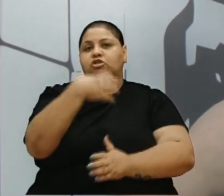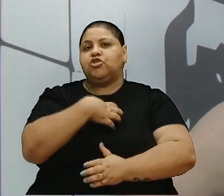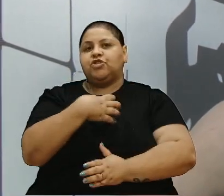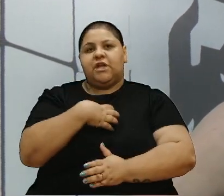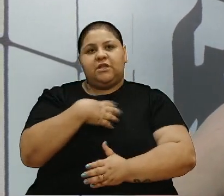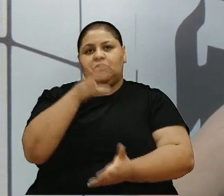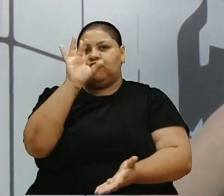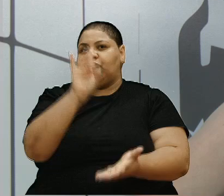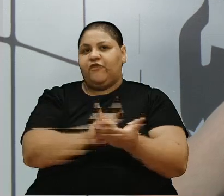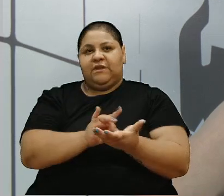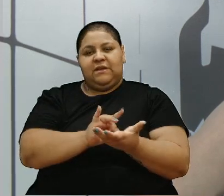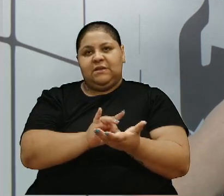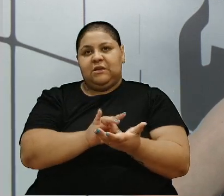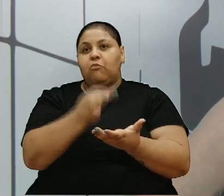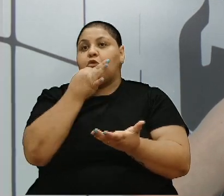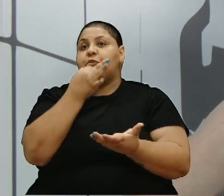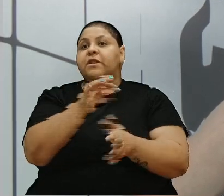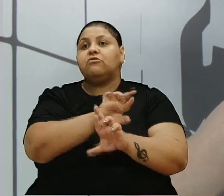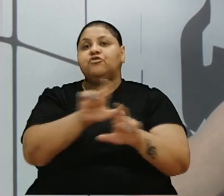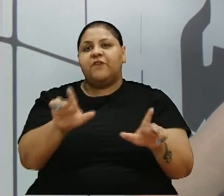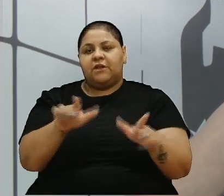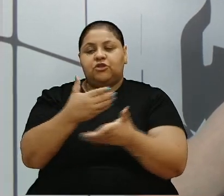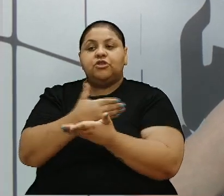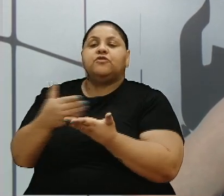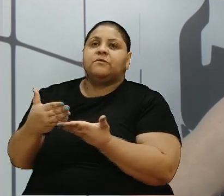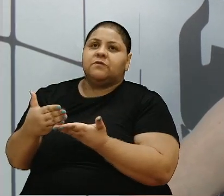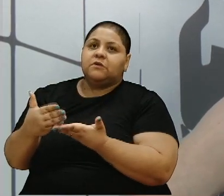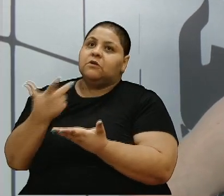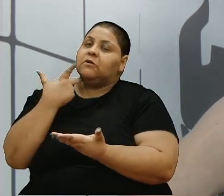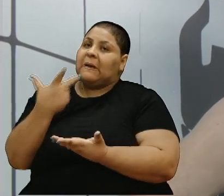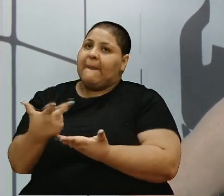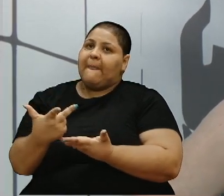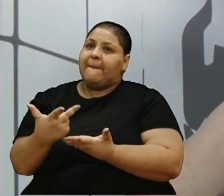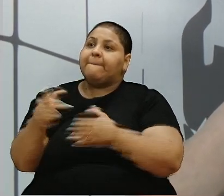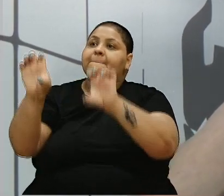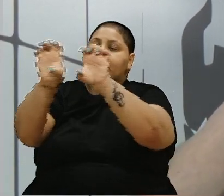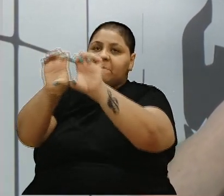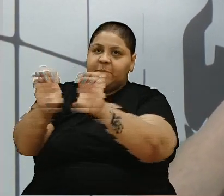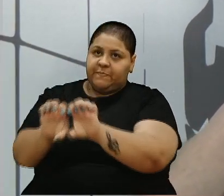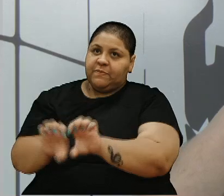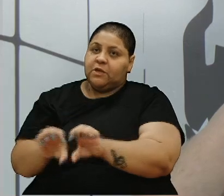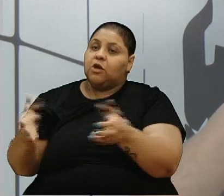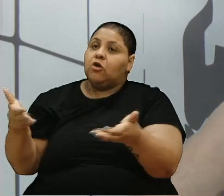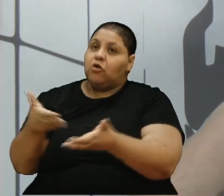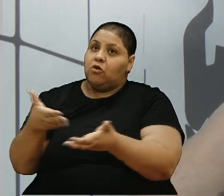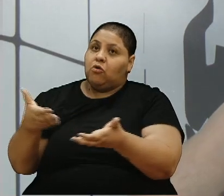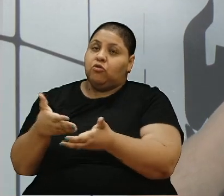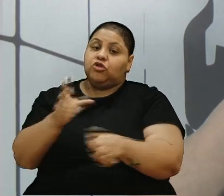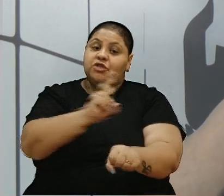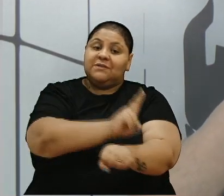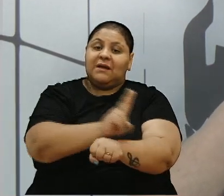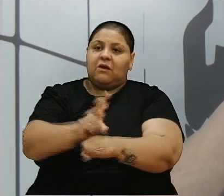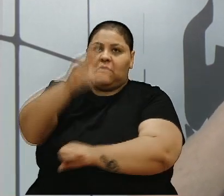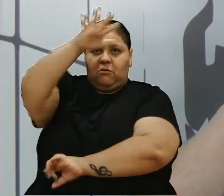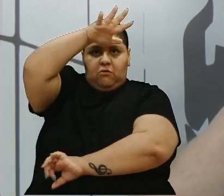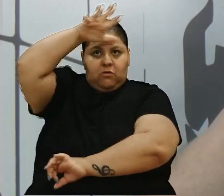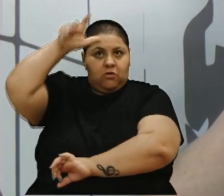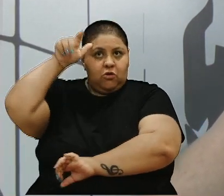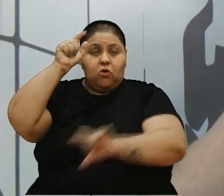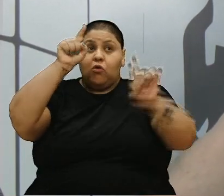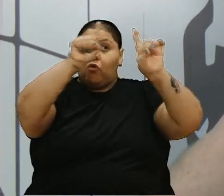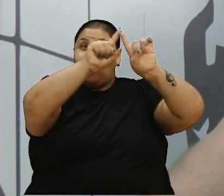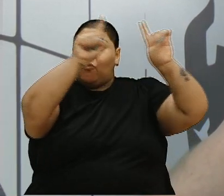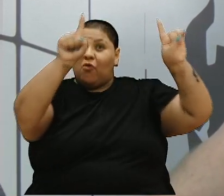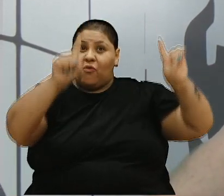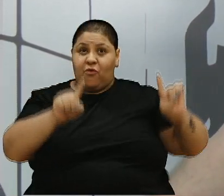uma oposição. Então, inicialmente, nós falamos a respeito da estrutura que está hoje na Guarda Municipal. O servidor